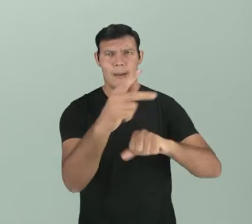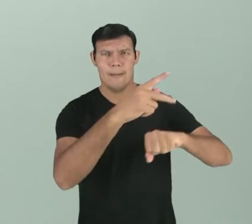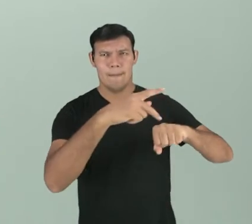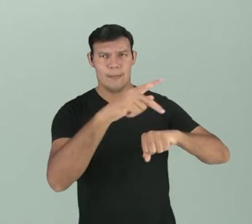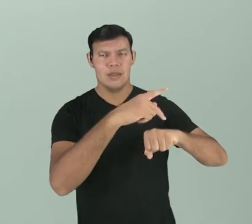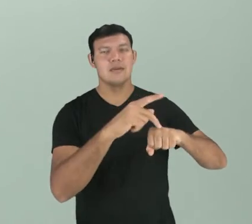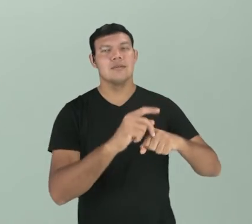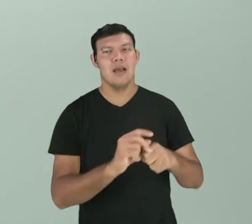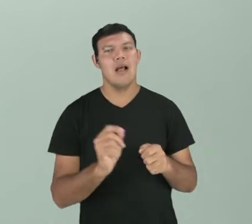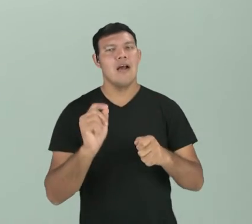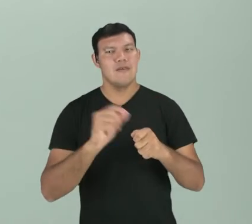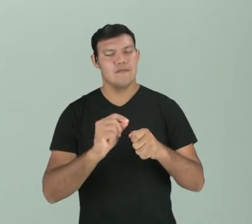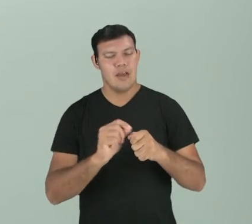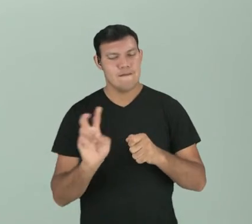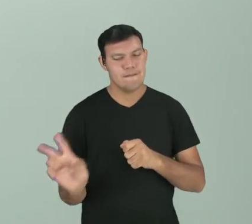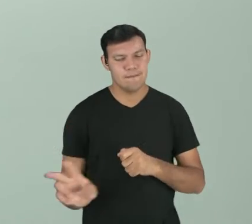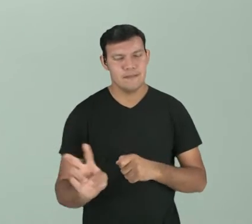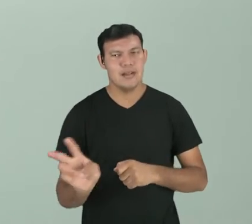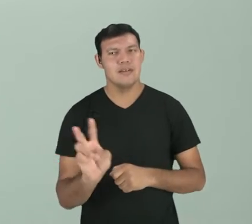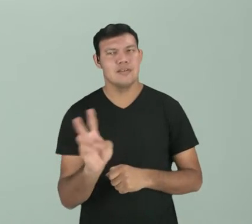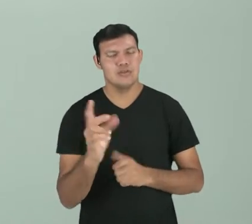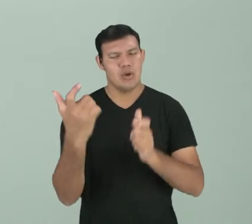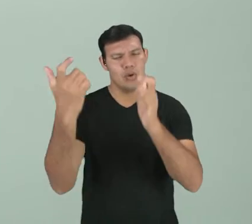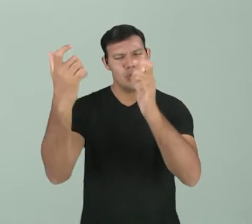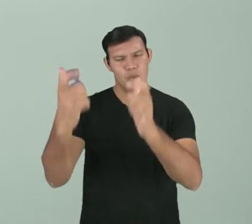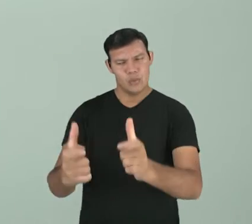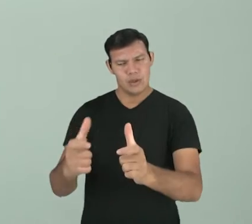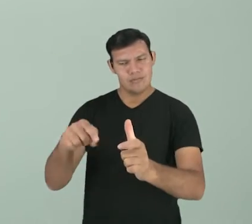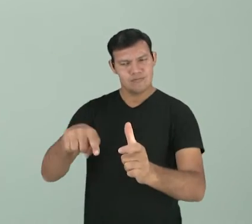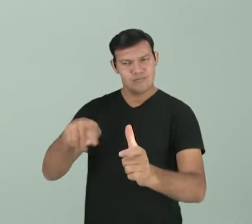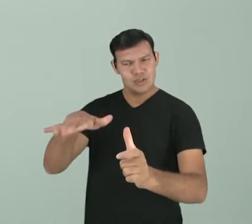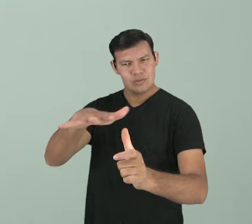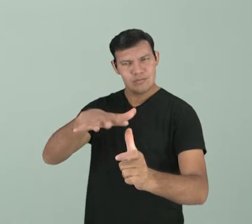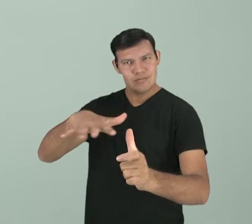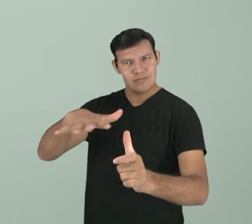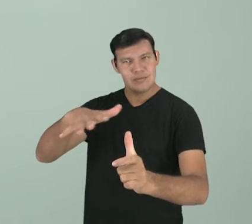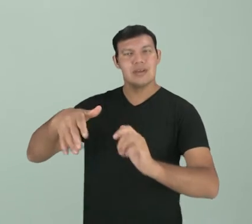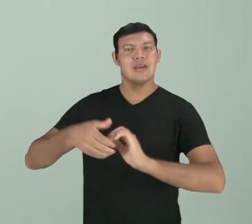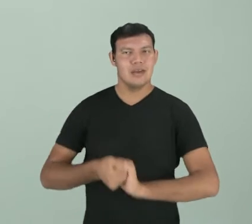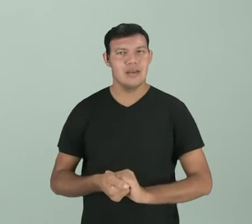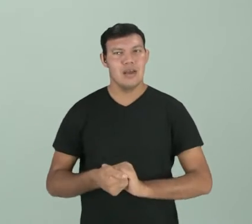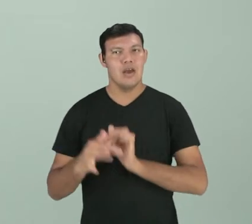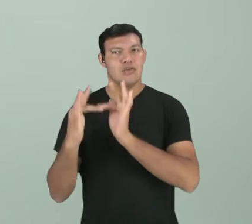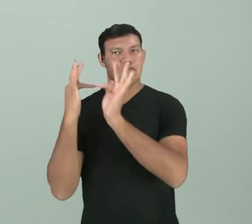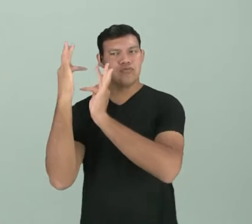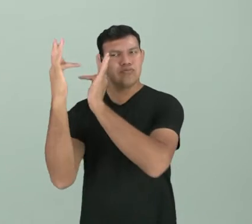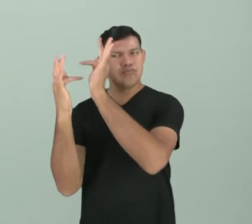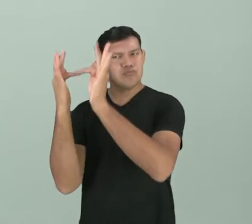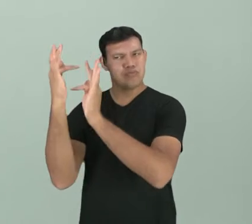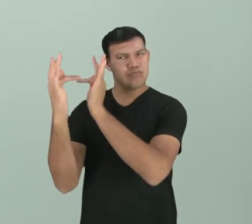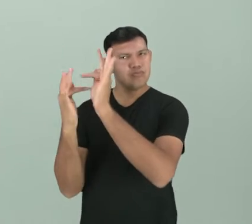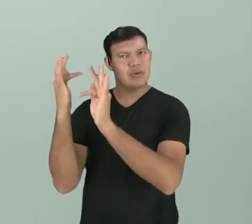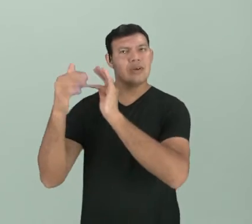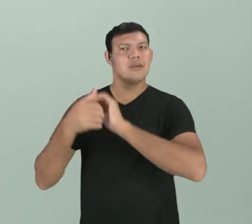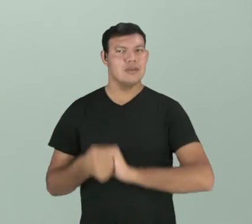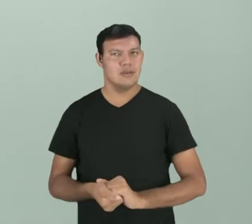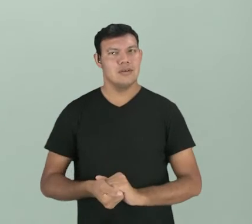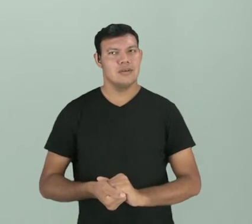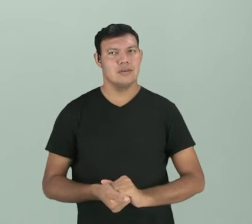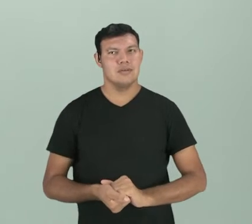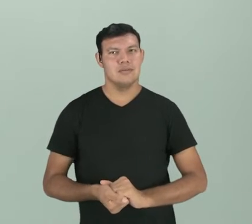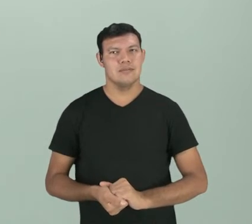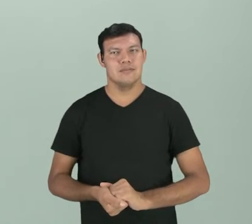que ela for construída, ela vai valorizar aquele lugar, aquele espaço, tá? O folclore daquele lugar também,